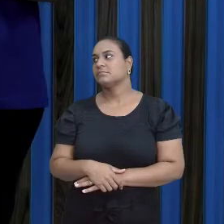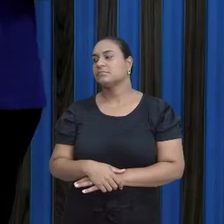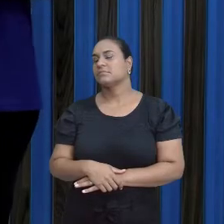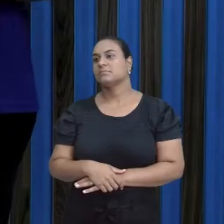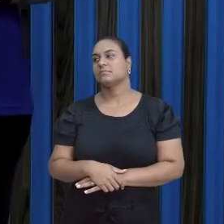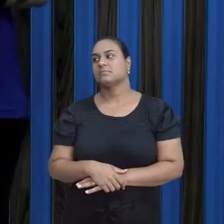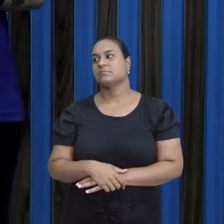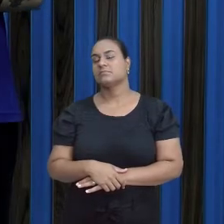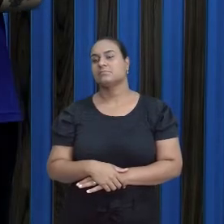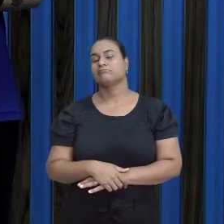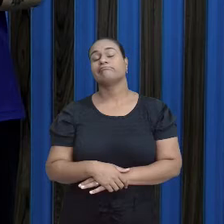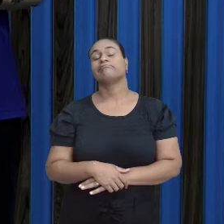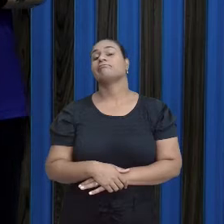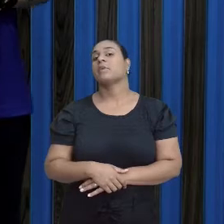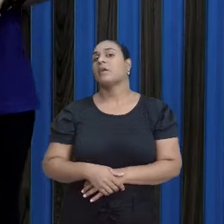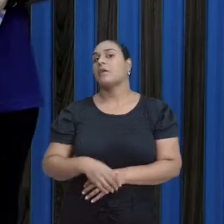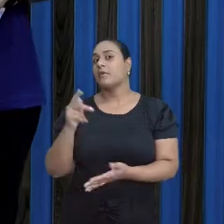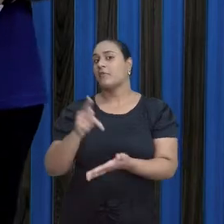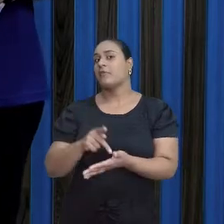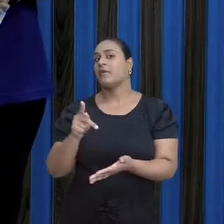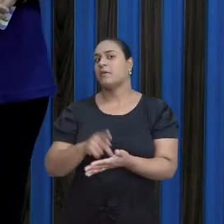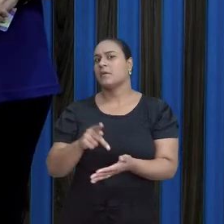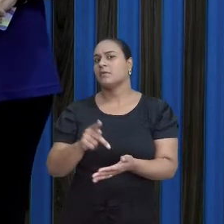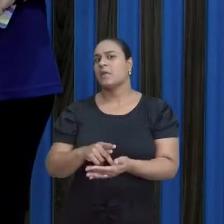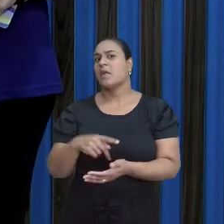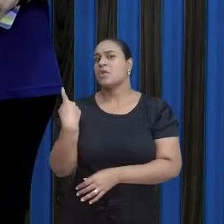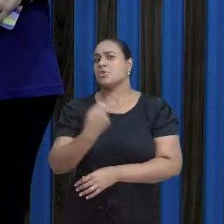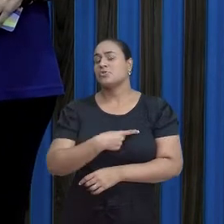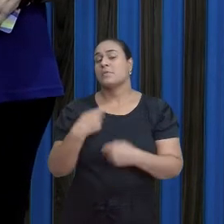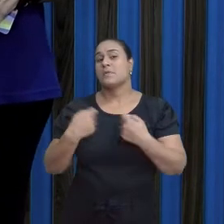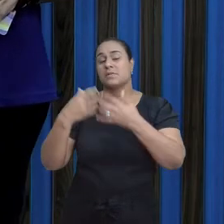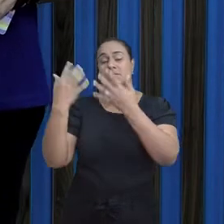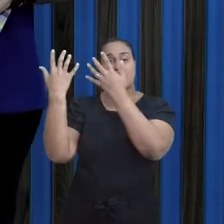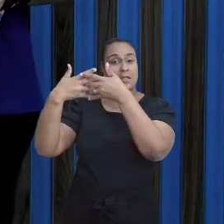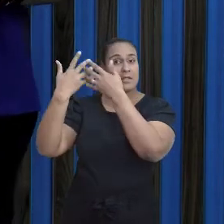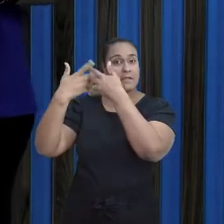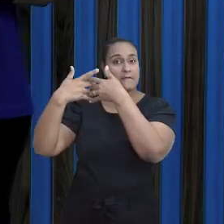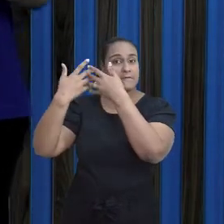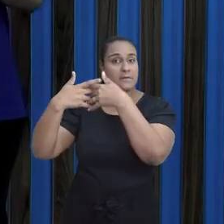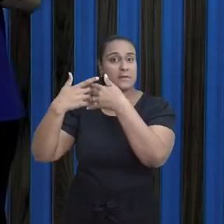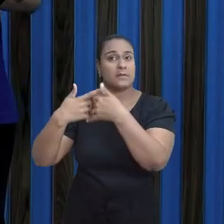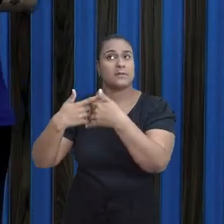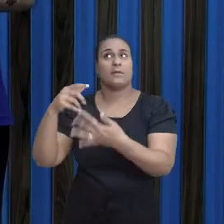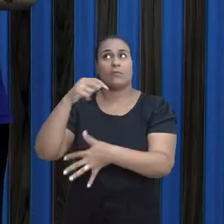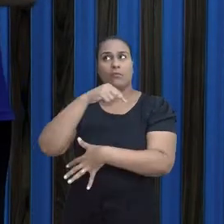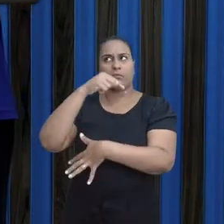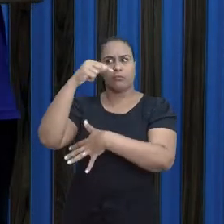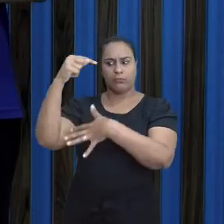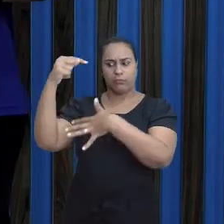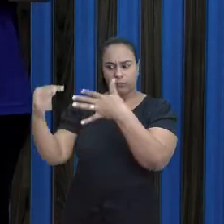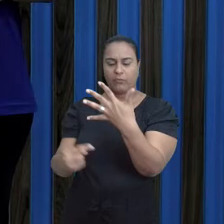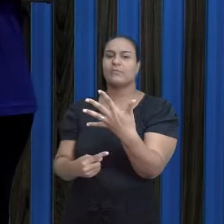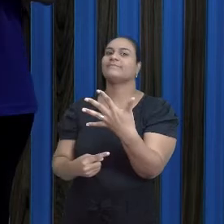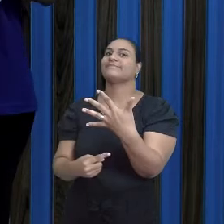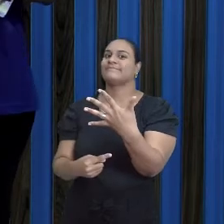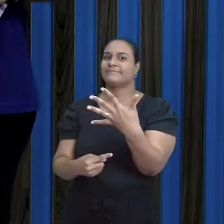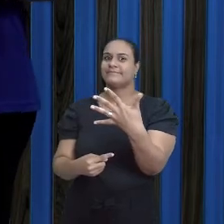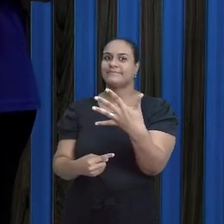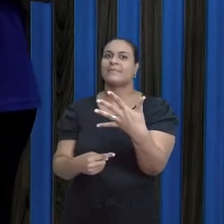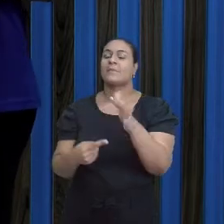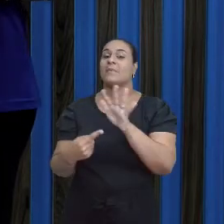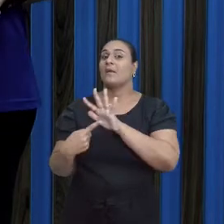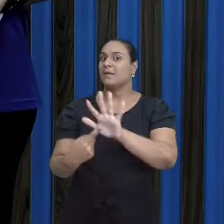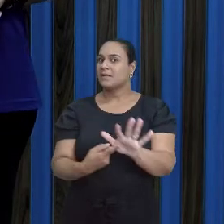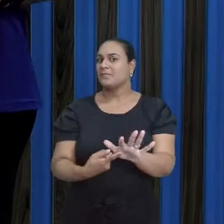professor. É justamente isso, a gente tem que repensar, né, sobre essas questões todas e como a gente está